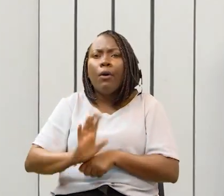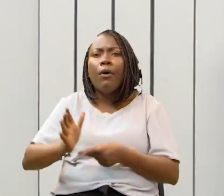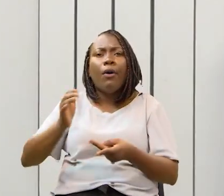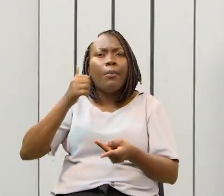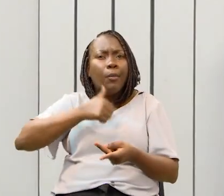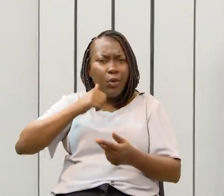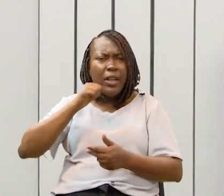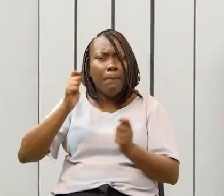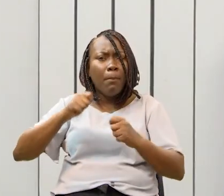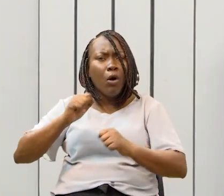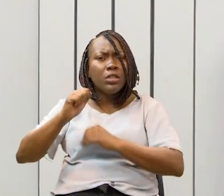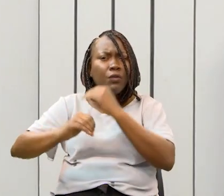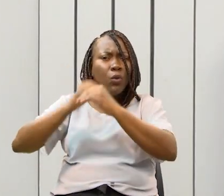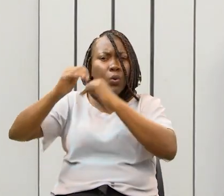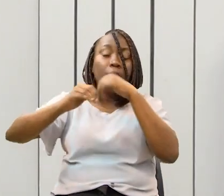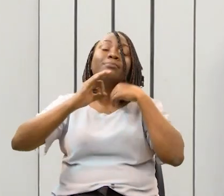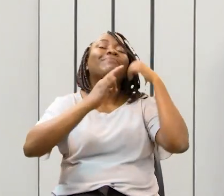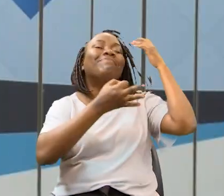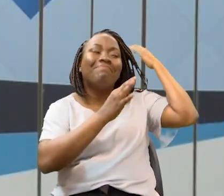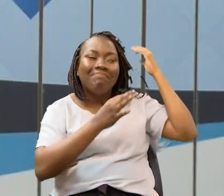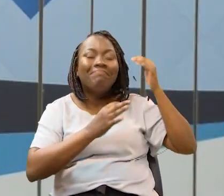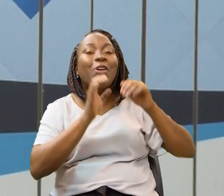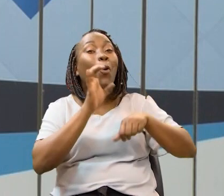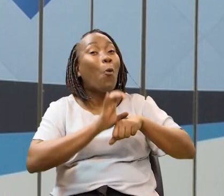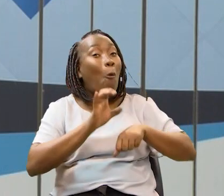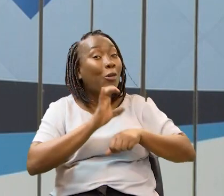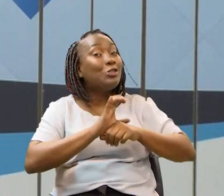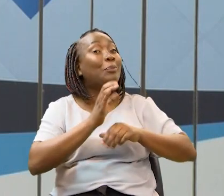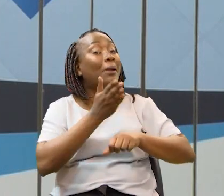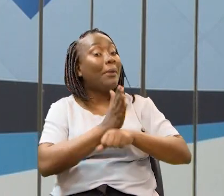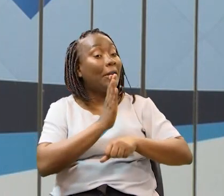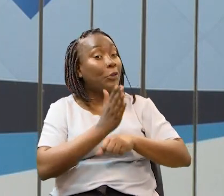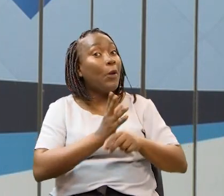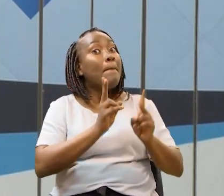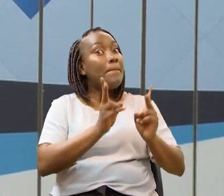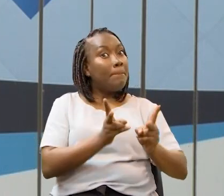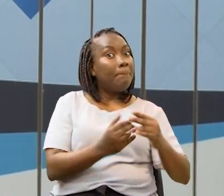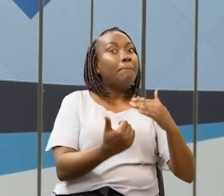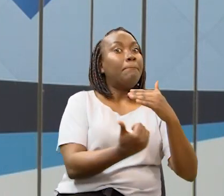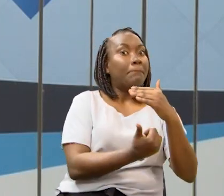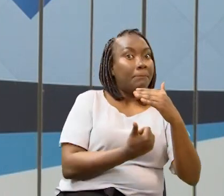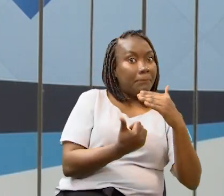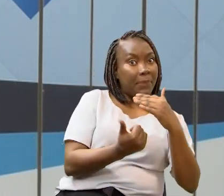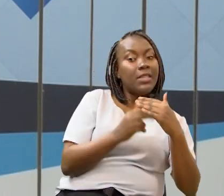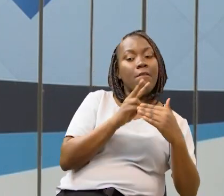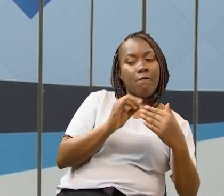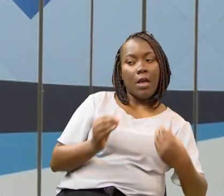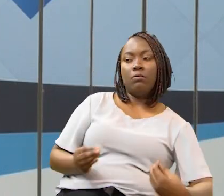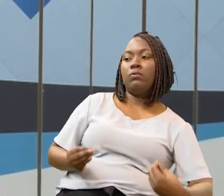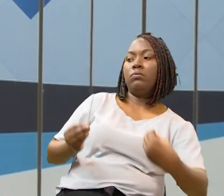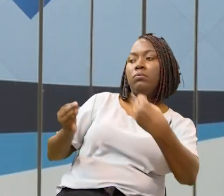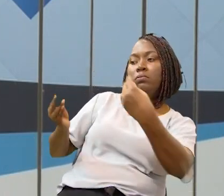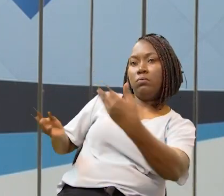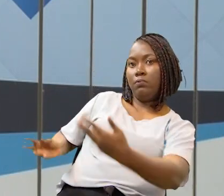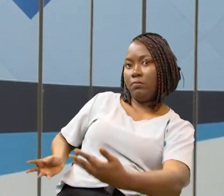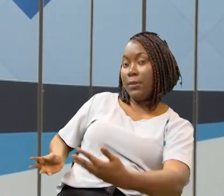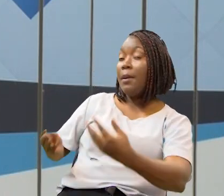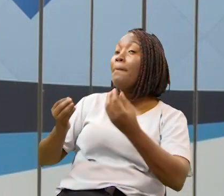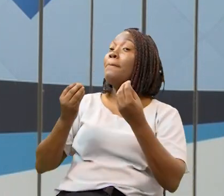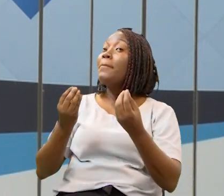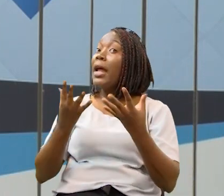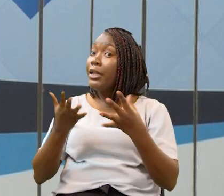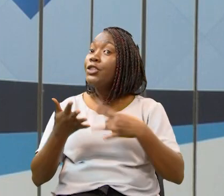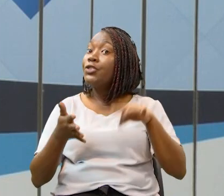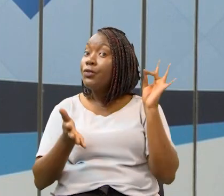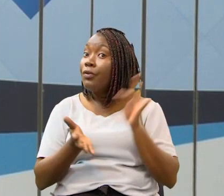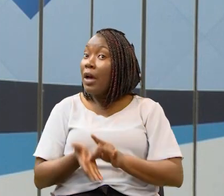preparatórios para que a mulher possa evoluir? Exatamente, são cursos preparatórios que a própria empresa ela vai disponibilizar, né, para